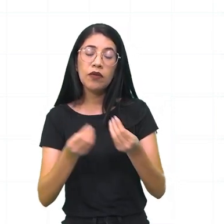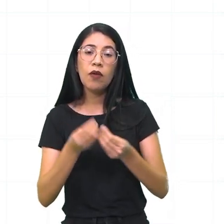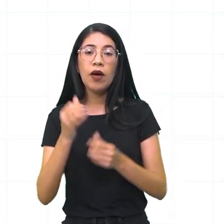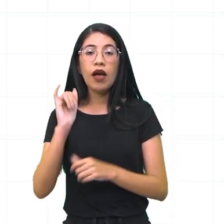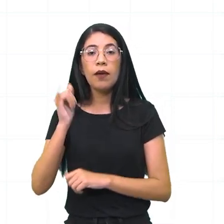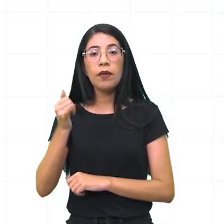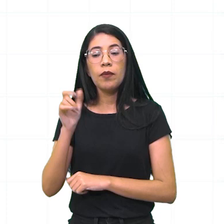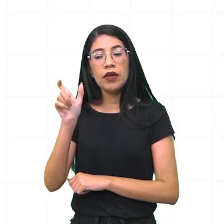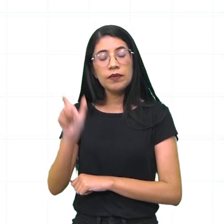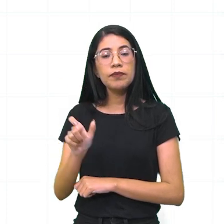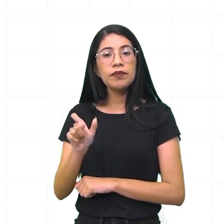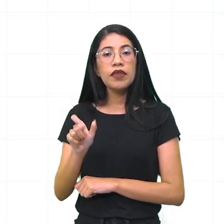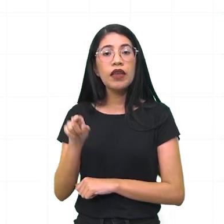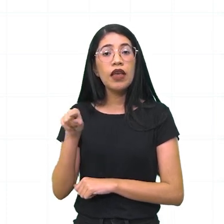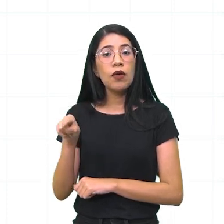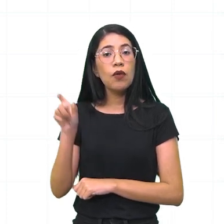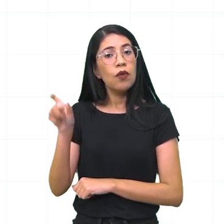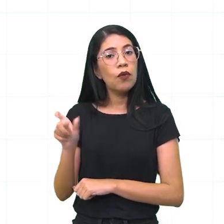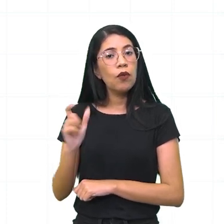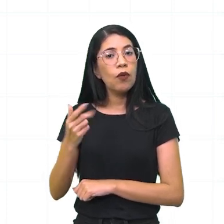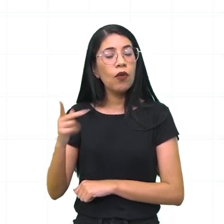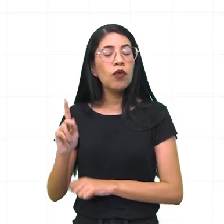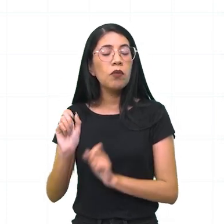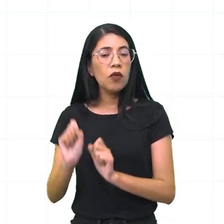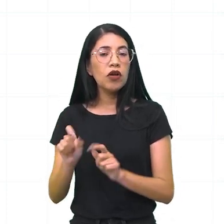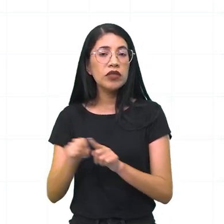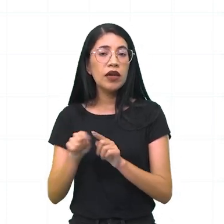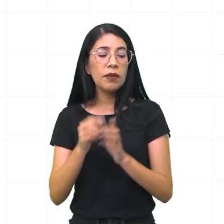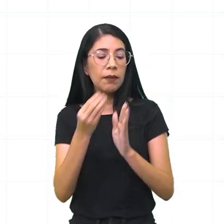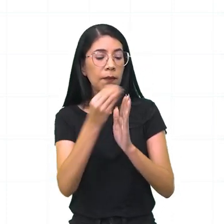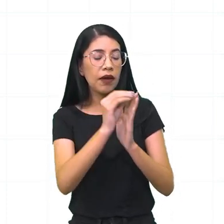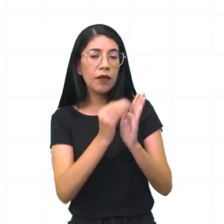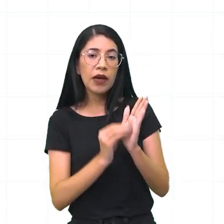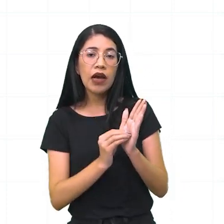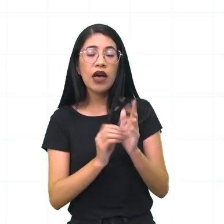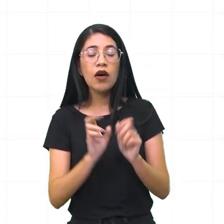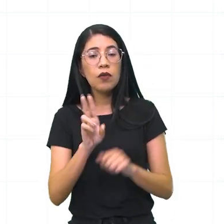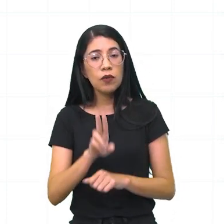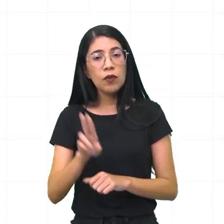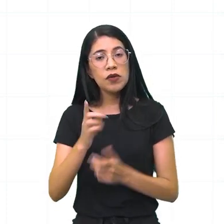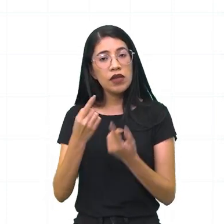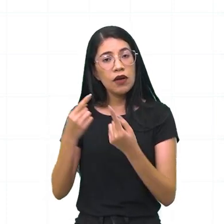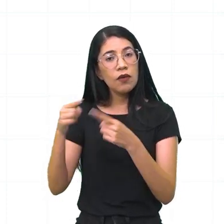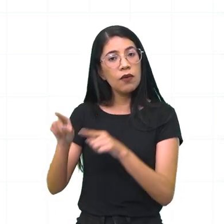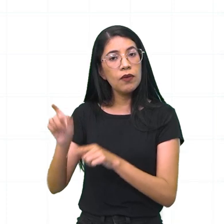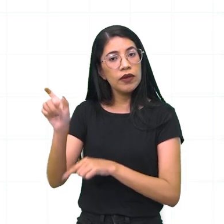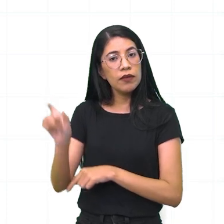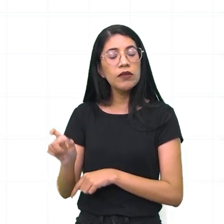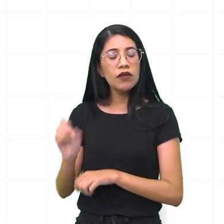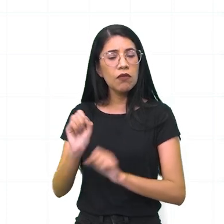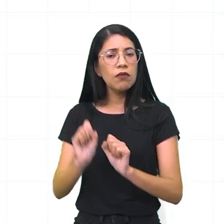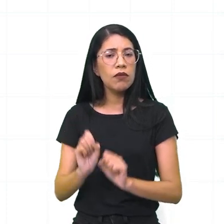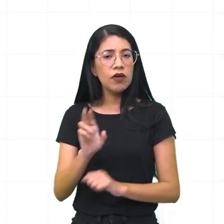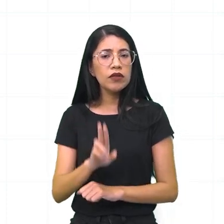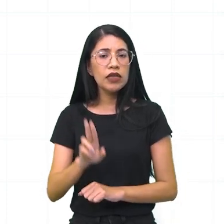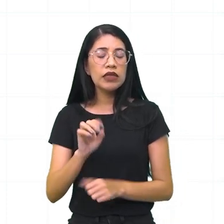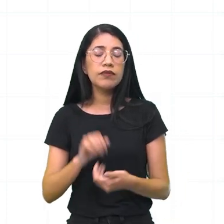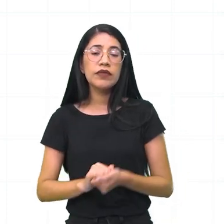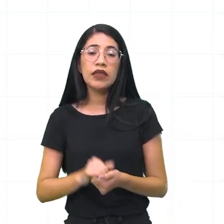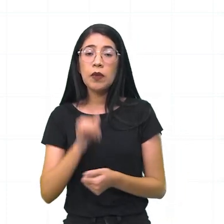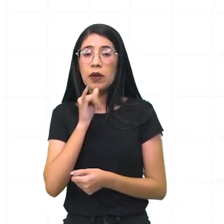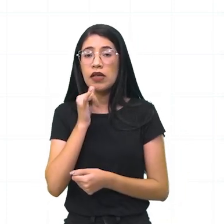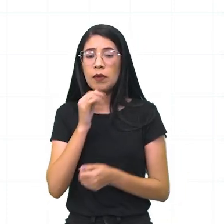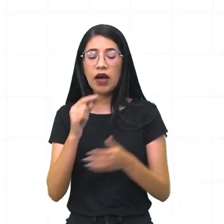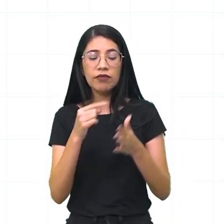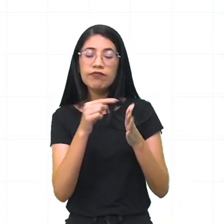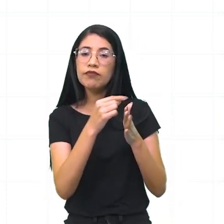fala do próprio debatedor para você contra-argumentar, ou então utilizar mesmo como argumento. Olha, né, em determinado ponto você